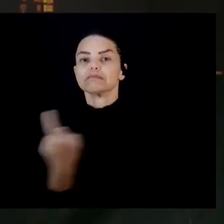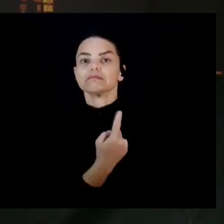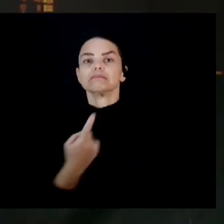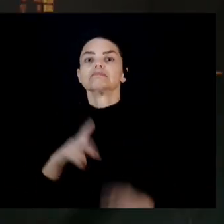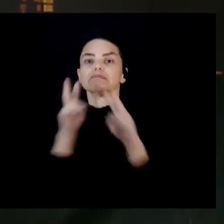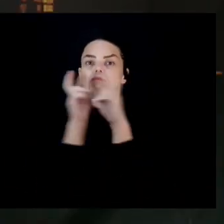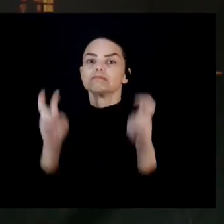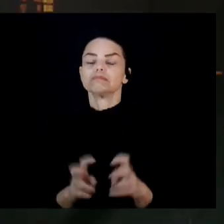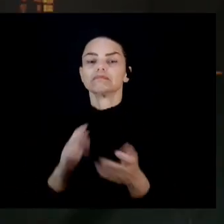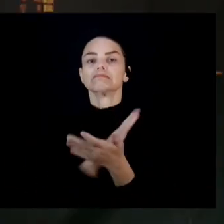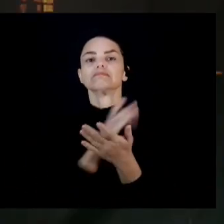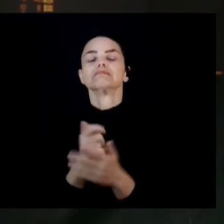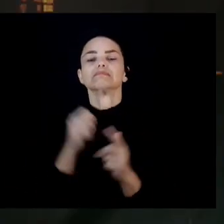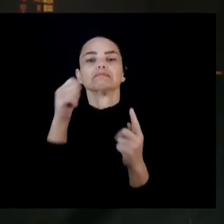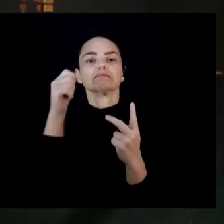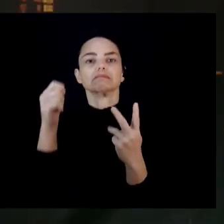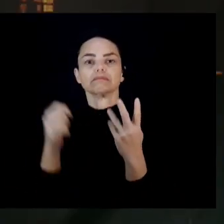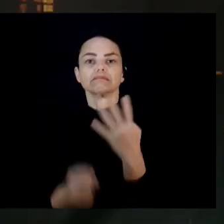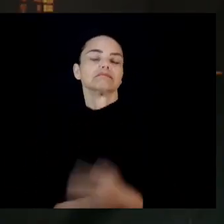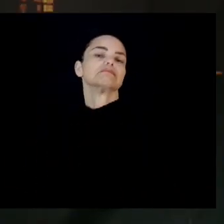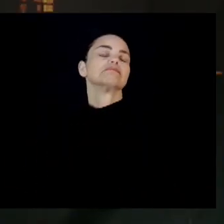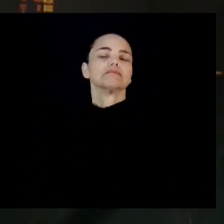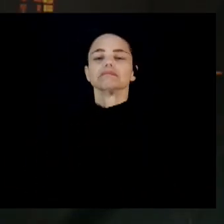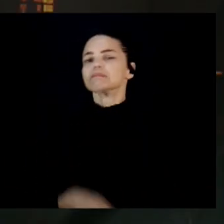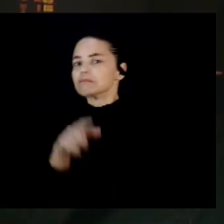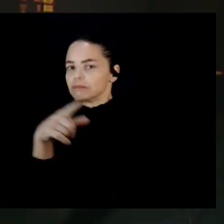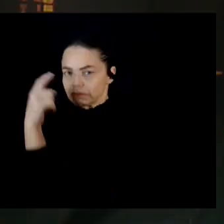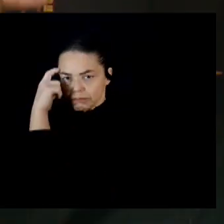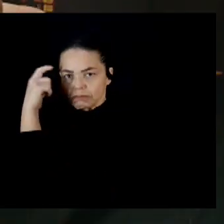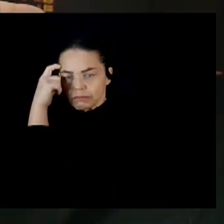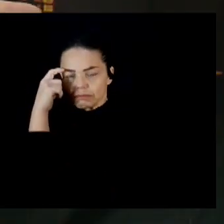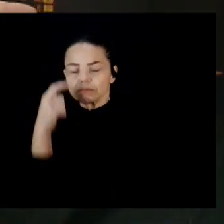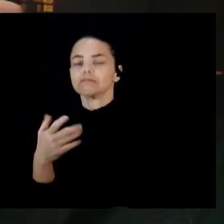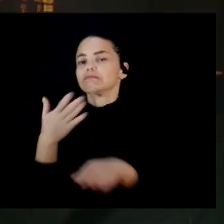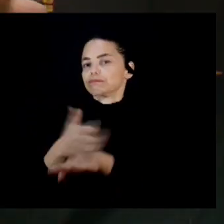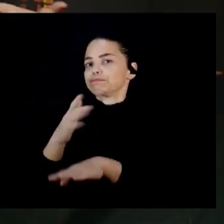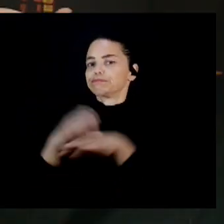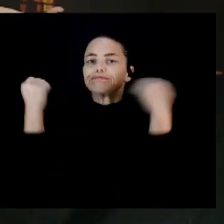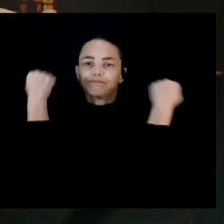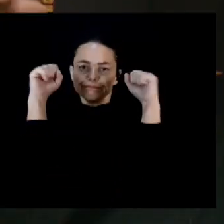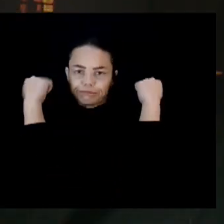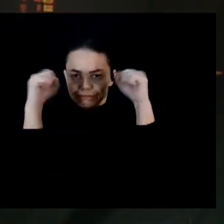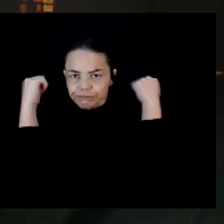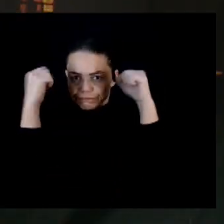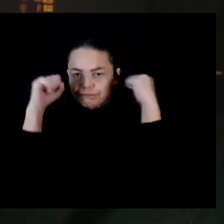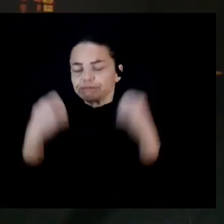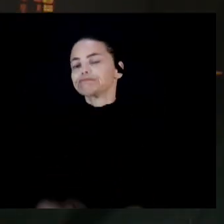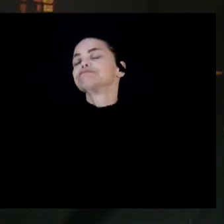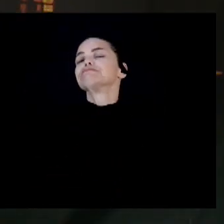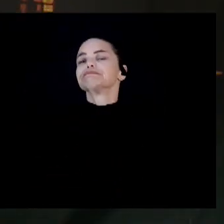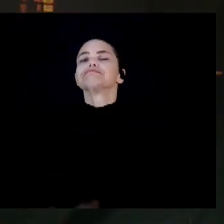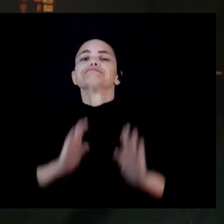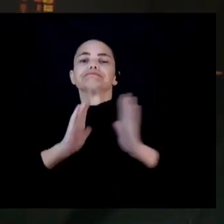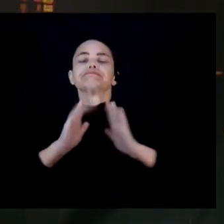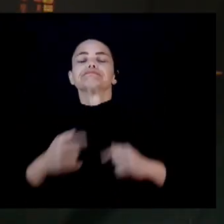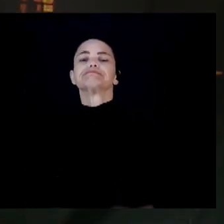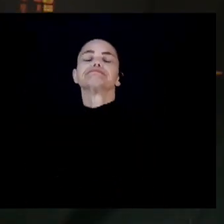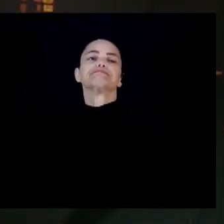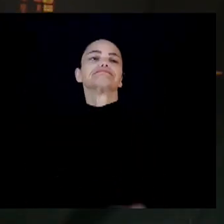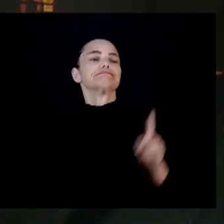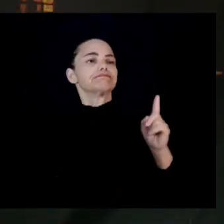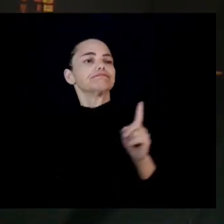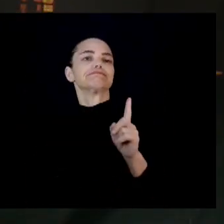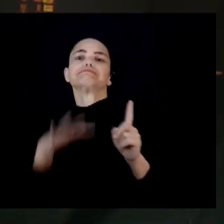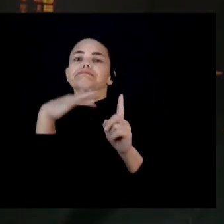alguns aspectos enquanto se pensa em treino, atividade física, em tempos de superexposição nas redes